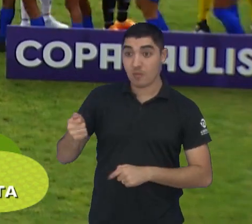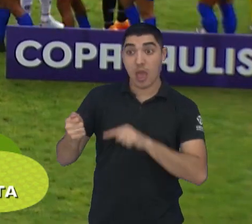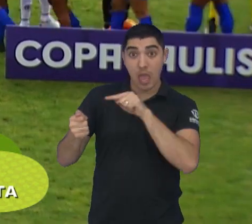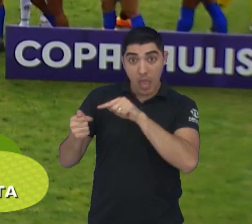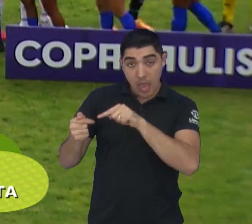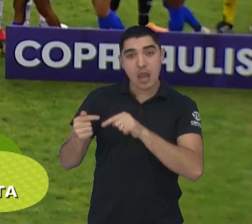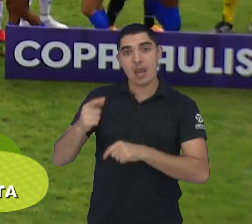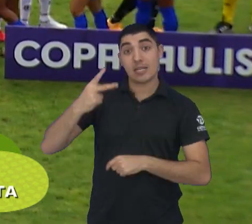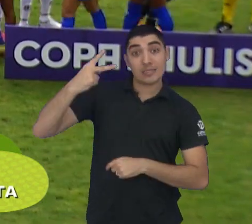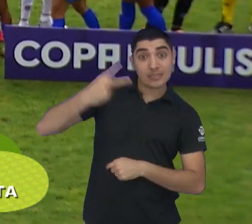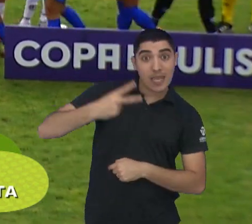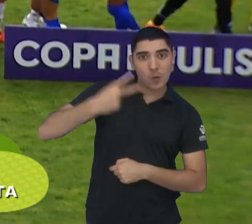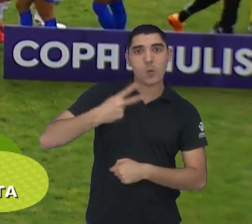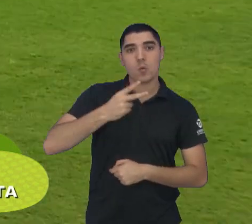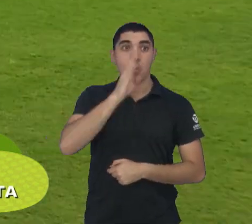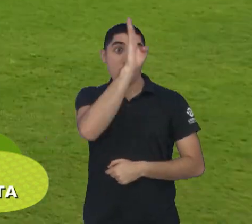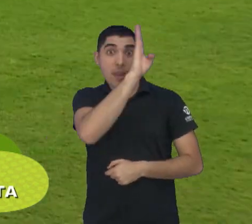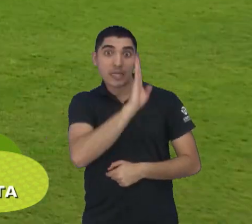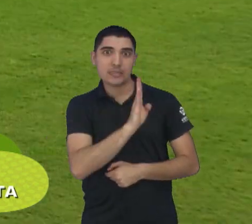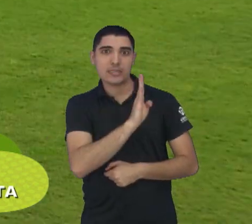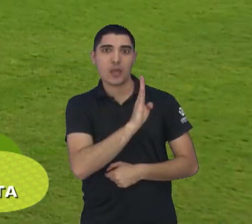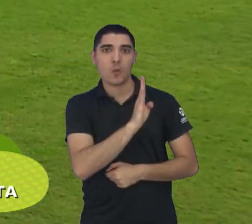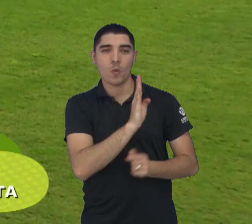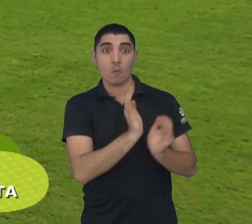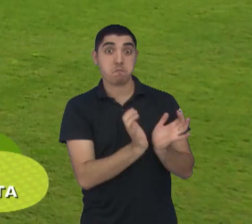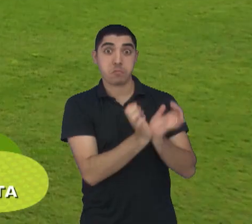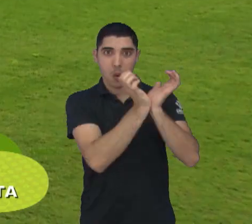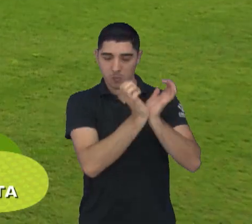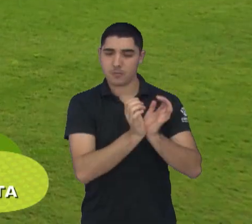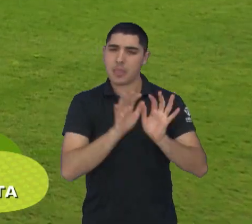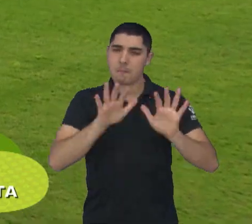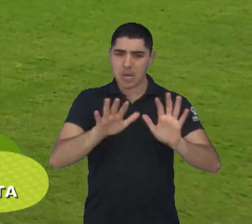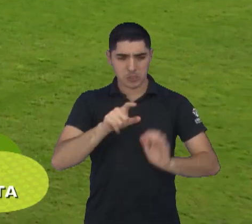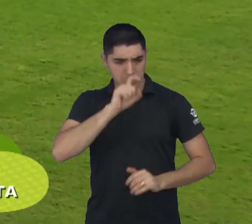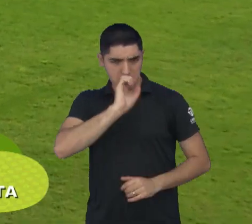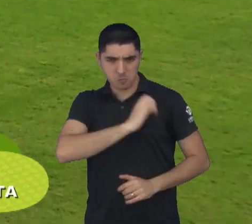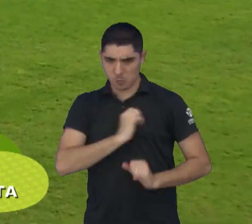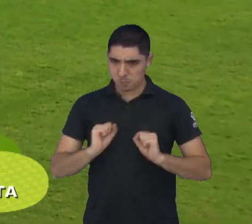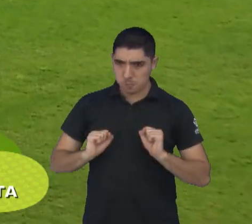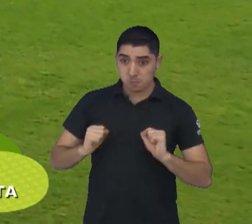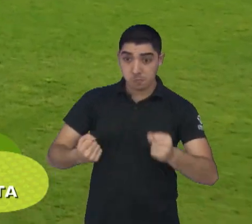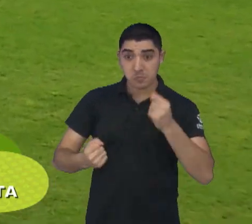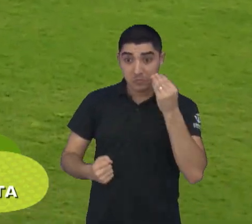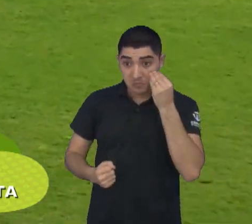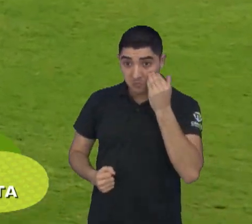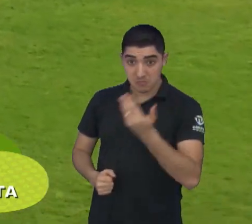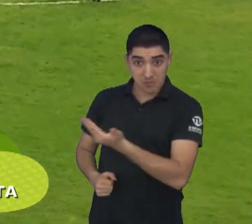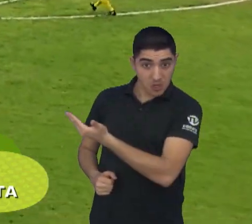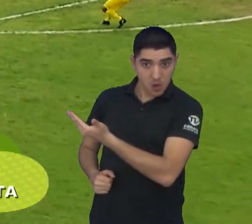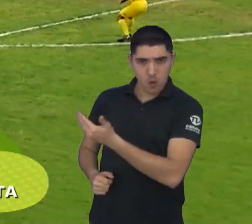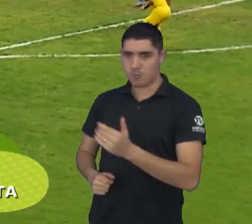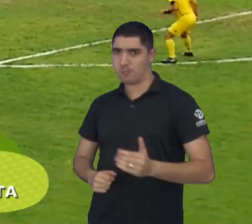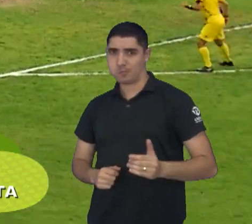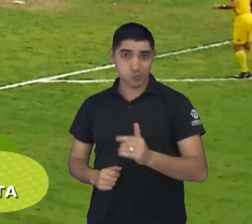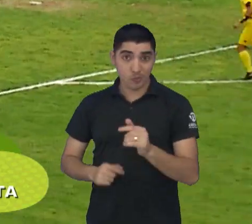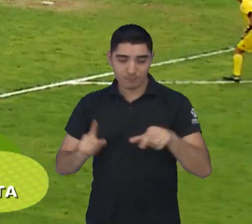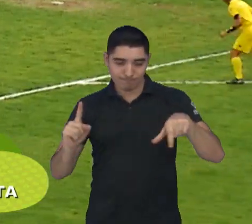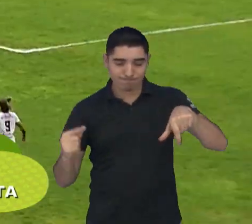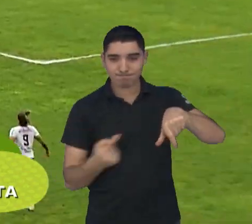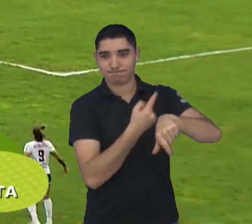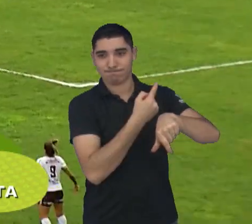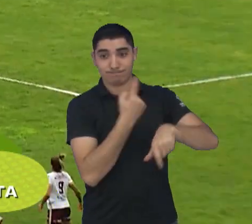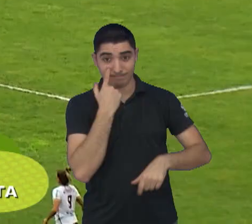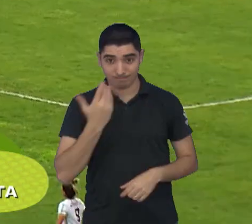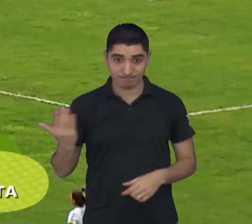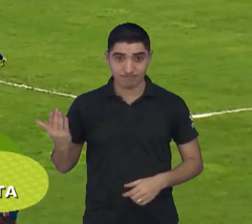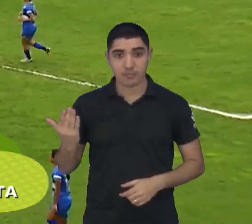atual vice-campeã brasileira. Mas, sem medo, as joseenses chegaram primeiro, nessa cabeçada para fora.